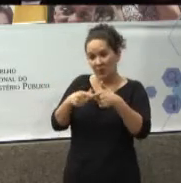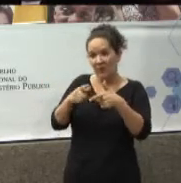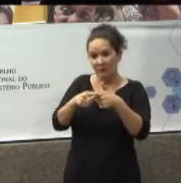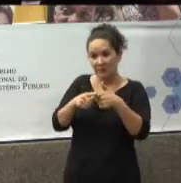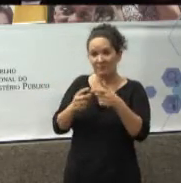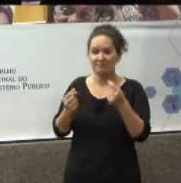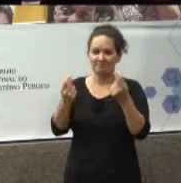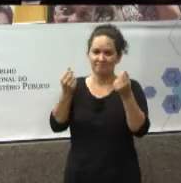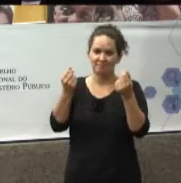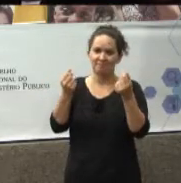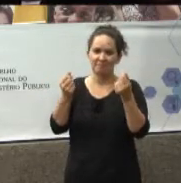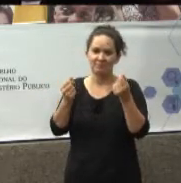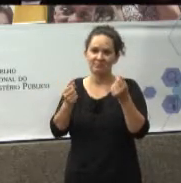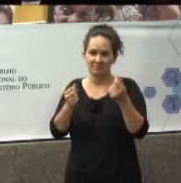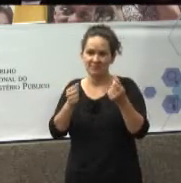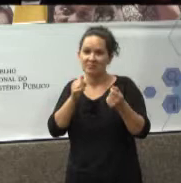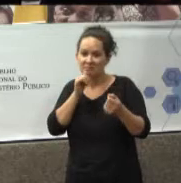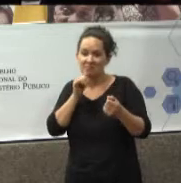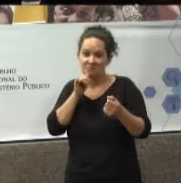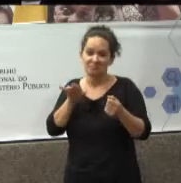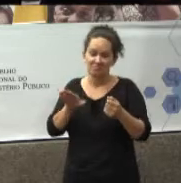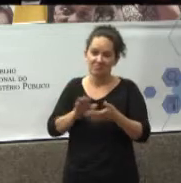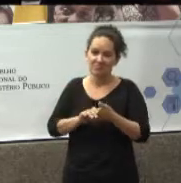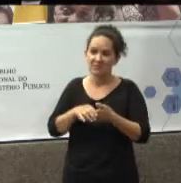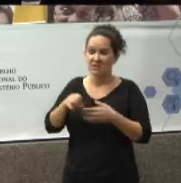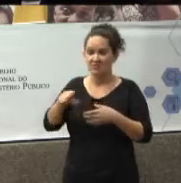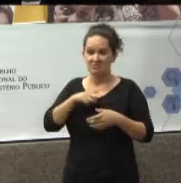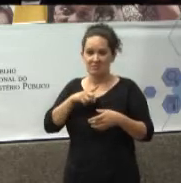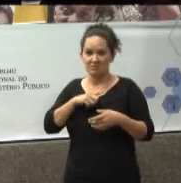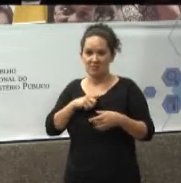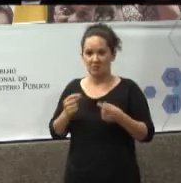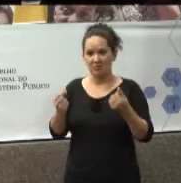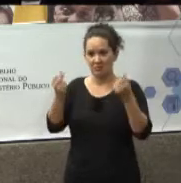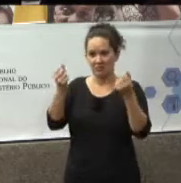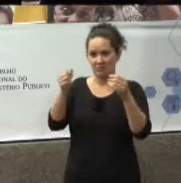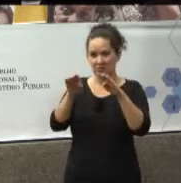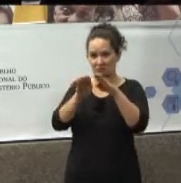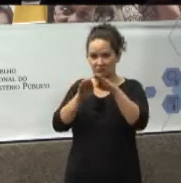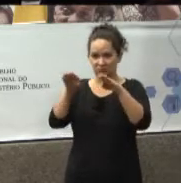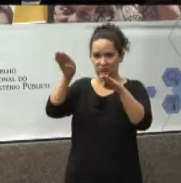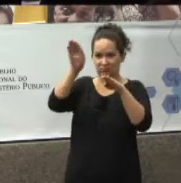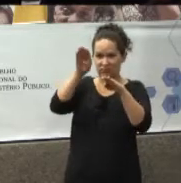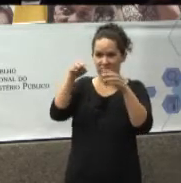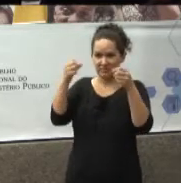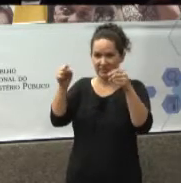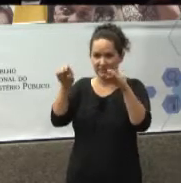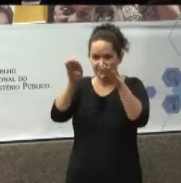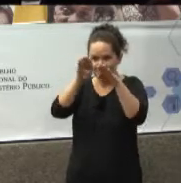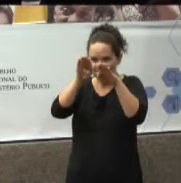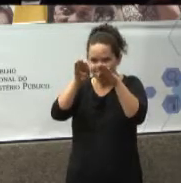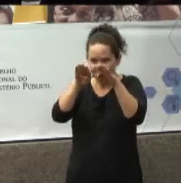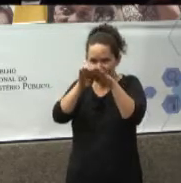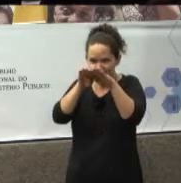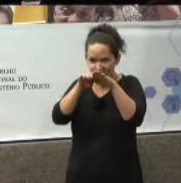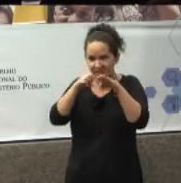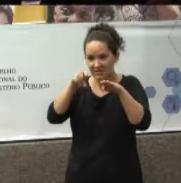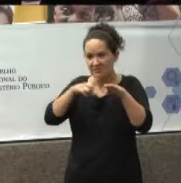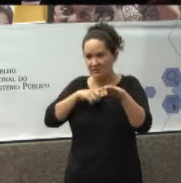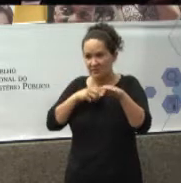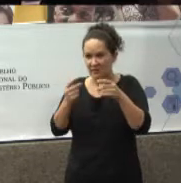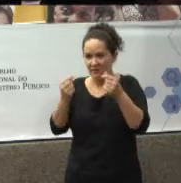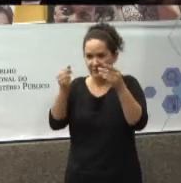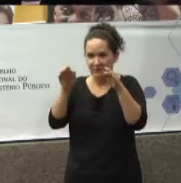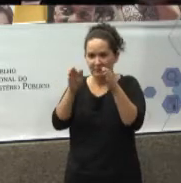orçamentário problema dos gaúchos judicialização da saúde você tem um gasto muito e se você precisa cortar se você tem um orçamento